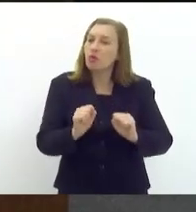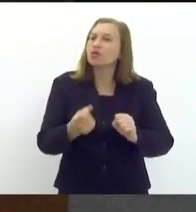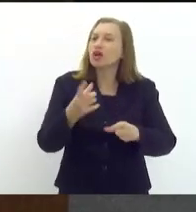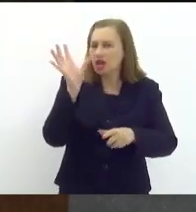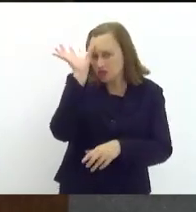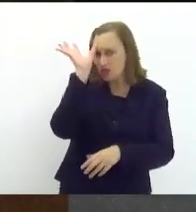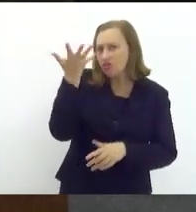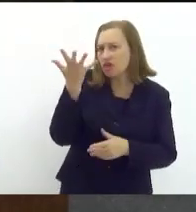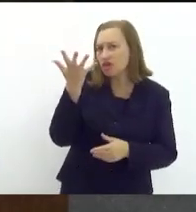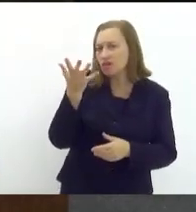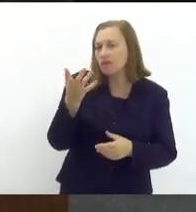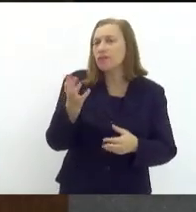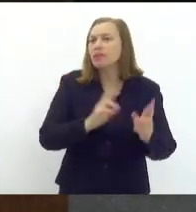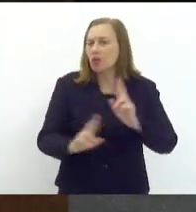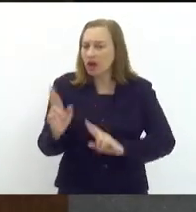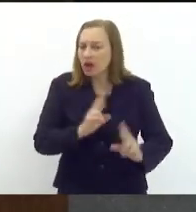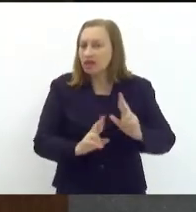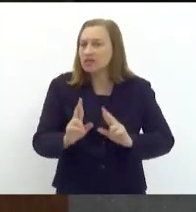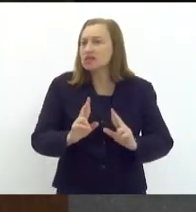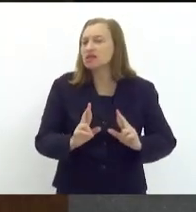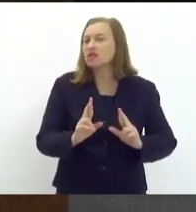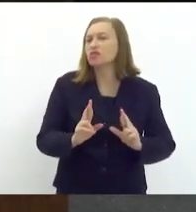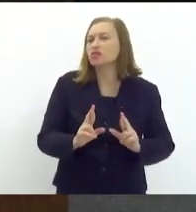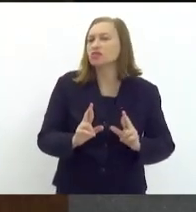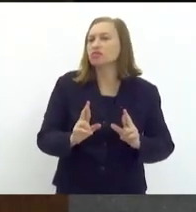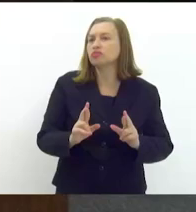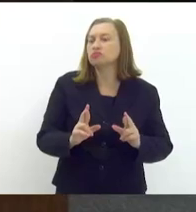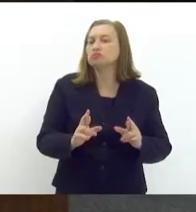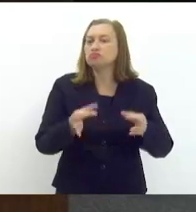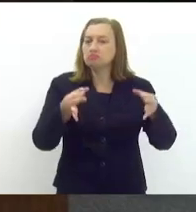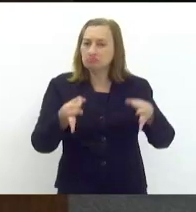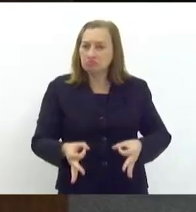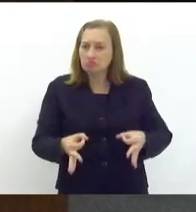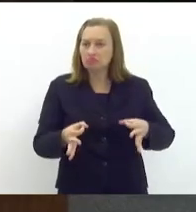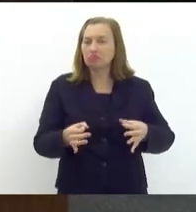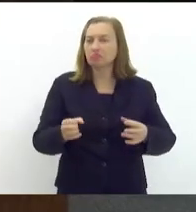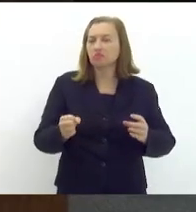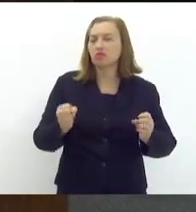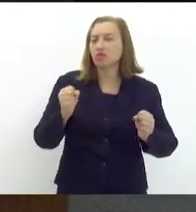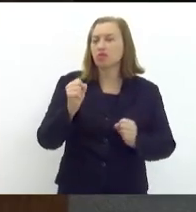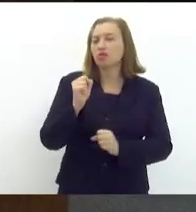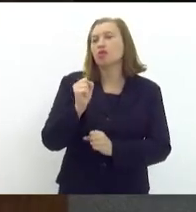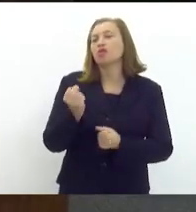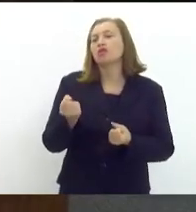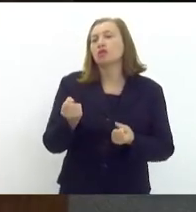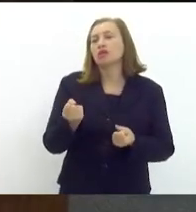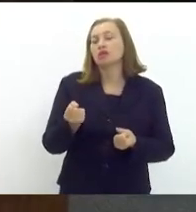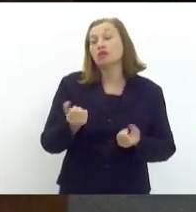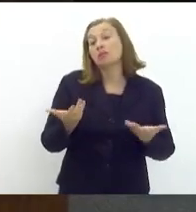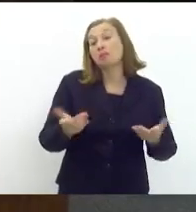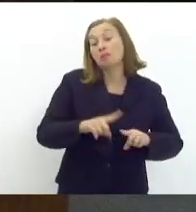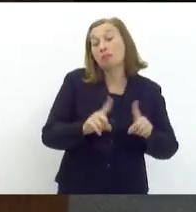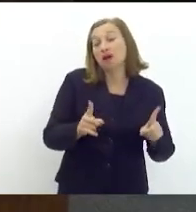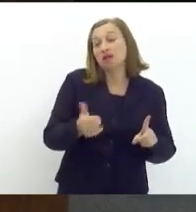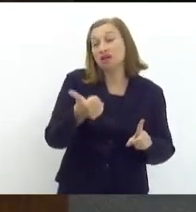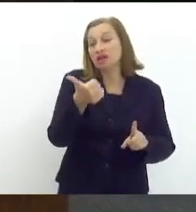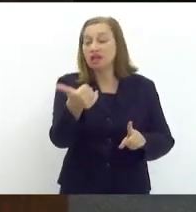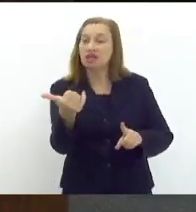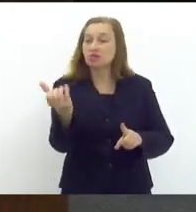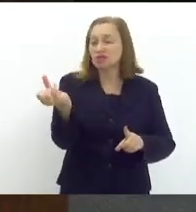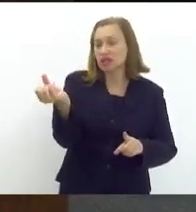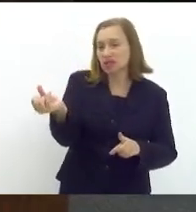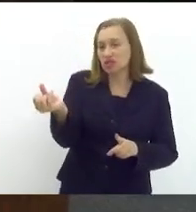numa relação honesta e sustentável com o meio ambiente Mas ela tá numa posição como essa de décima sexta precisa